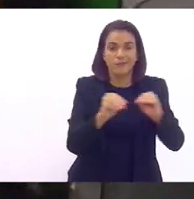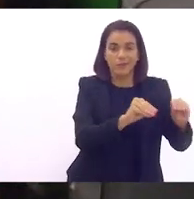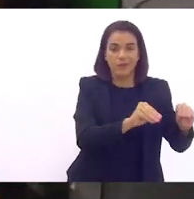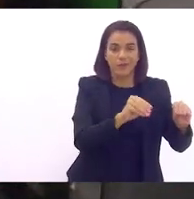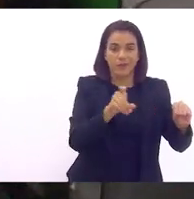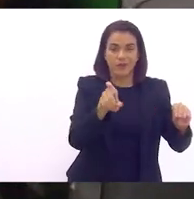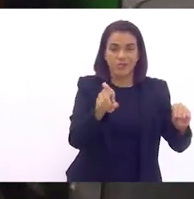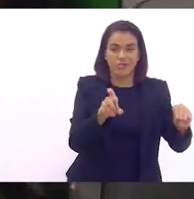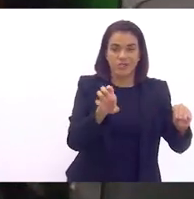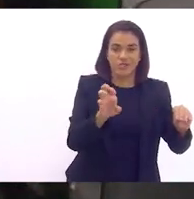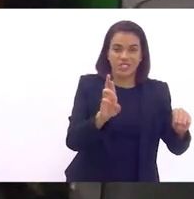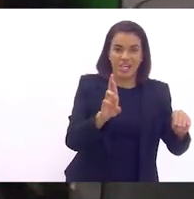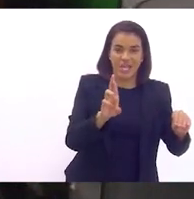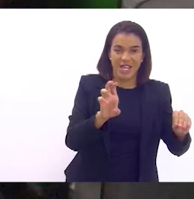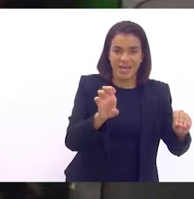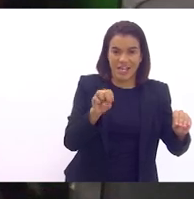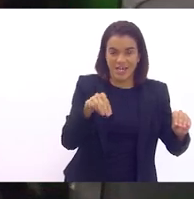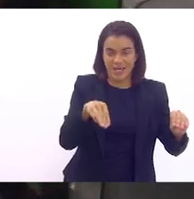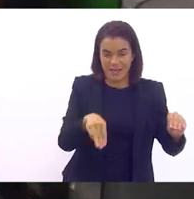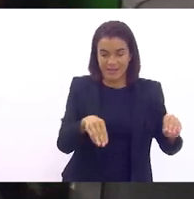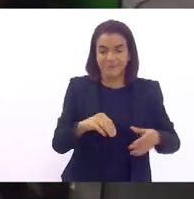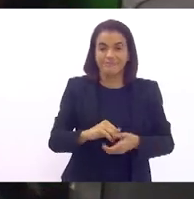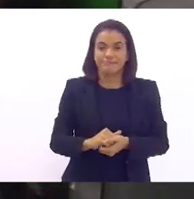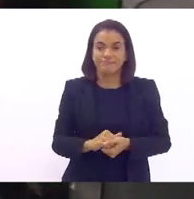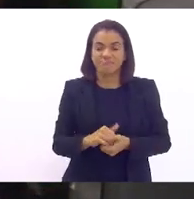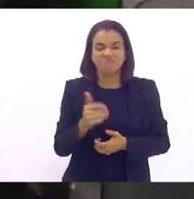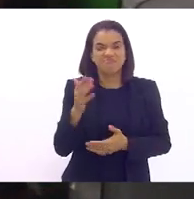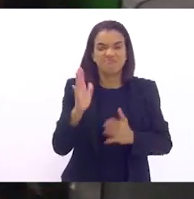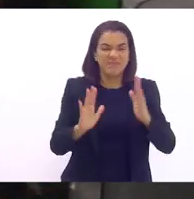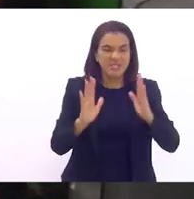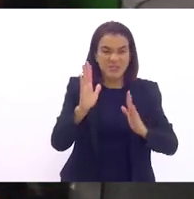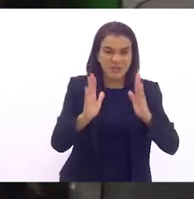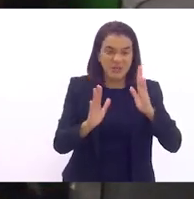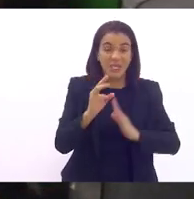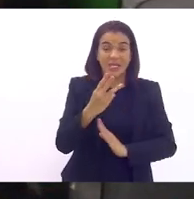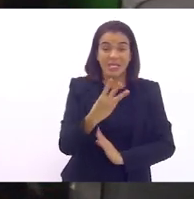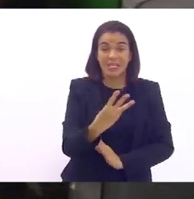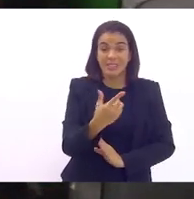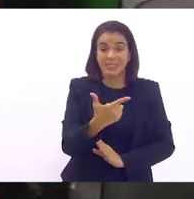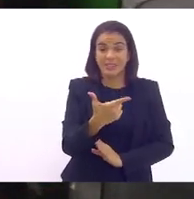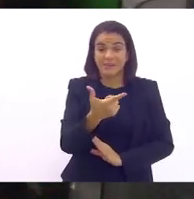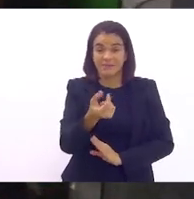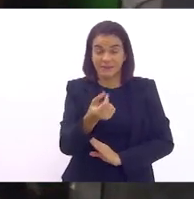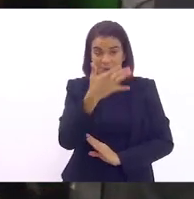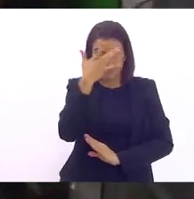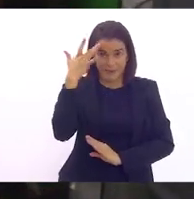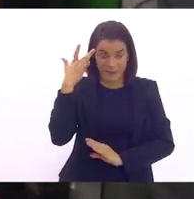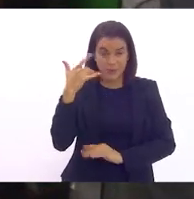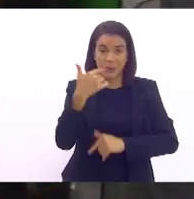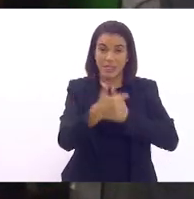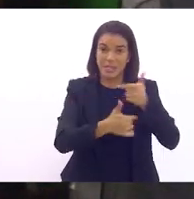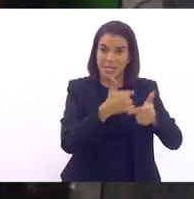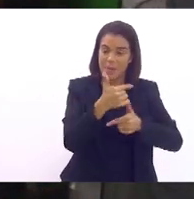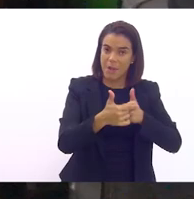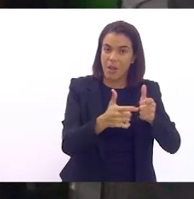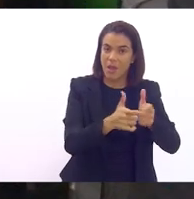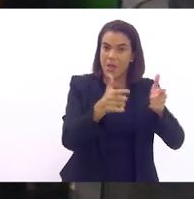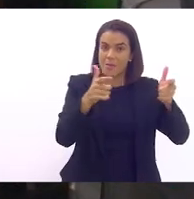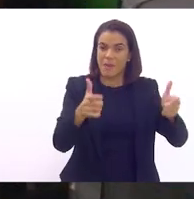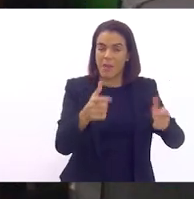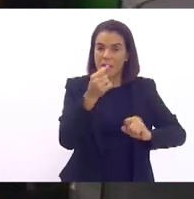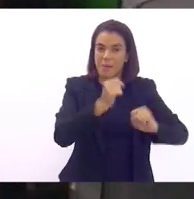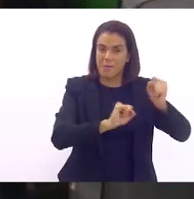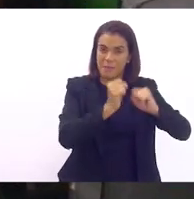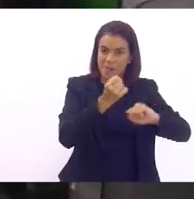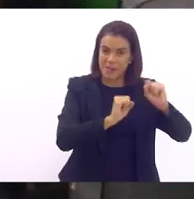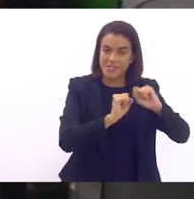lá que é hoje com cerca de 320 pessoas trabalhando e se tornou a maior empresa de